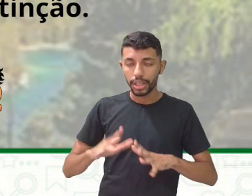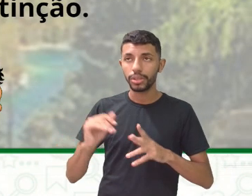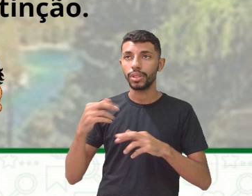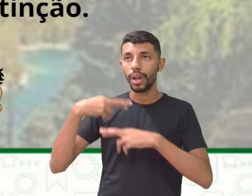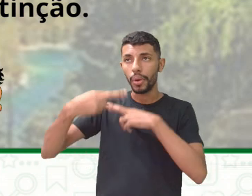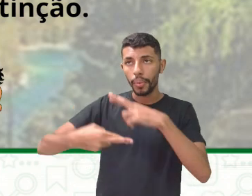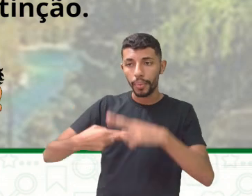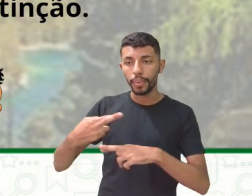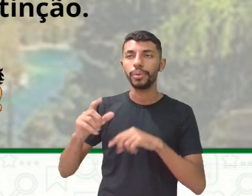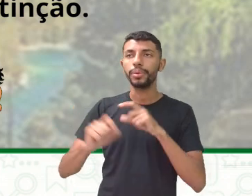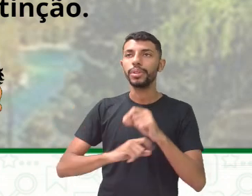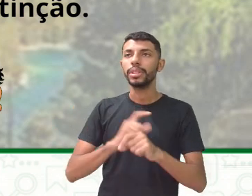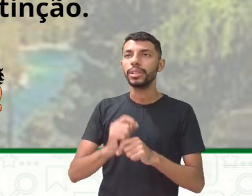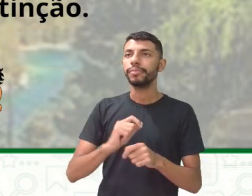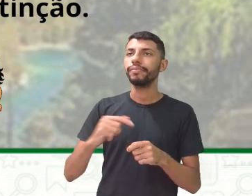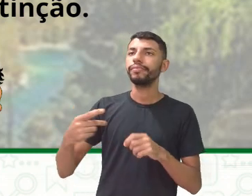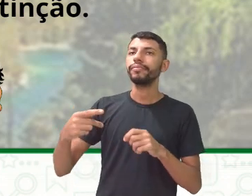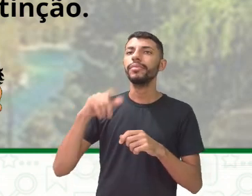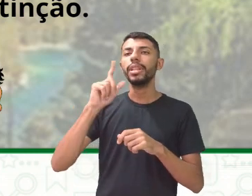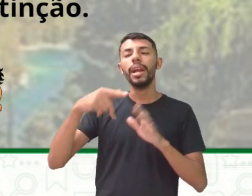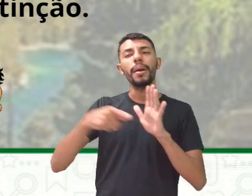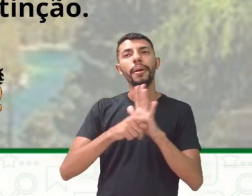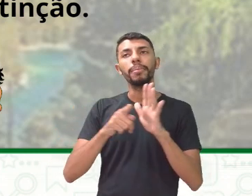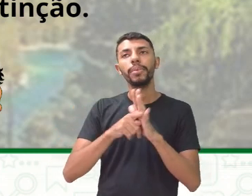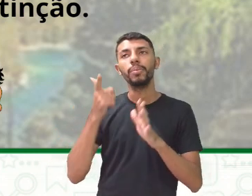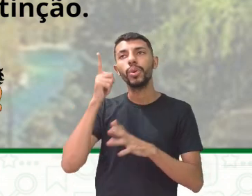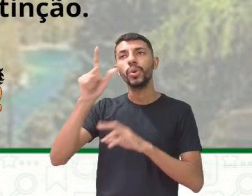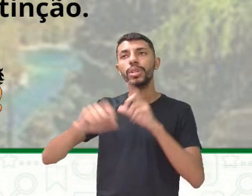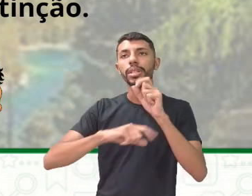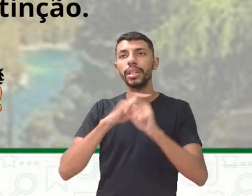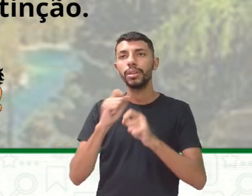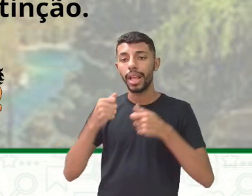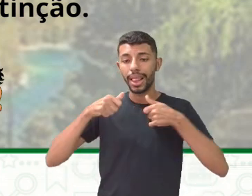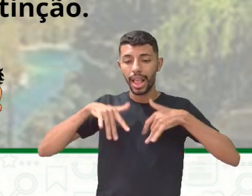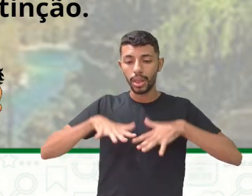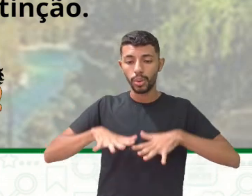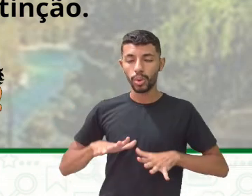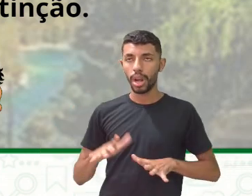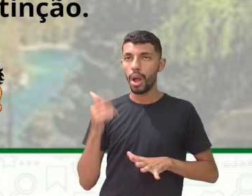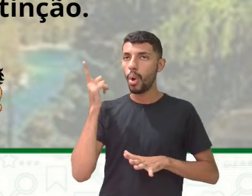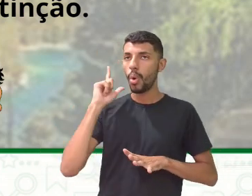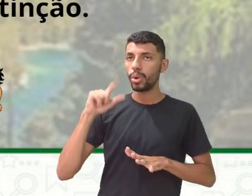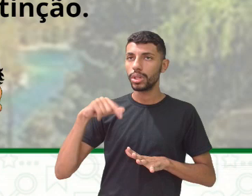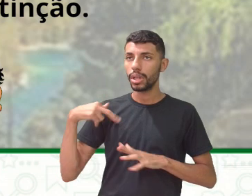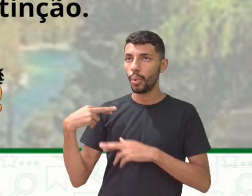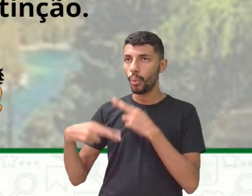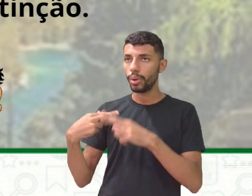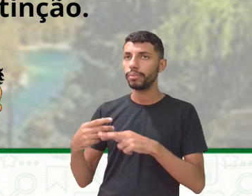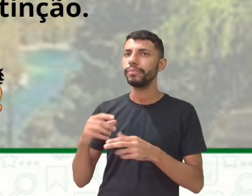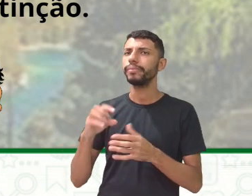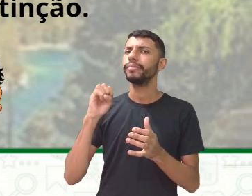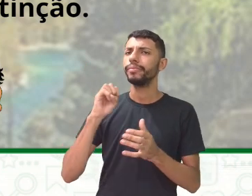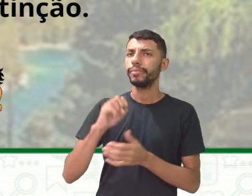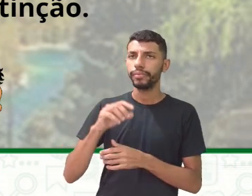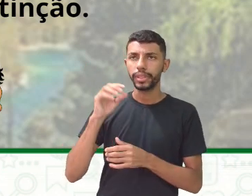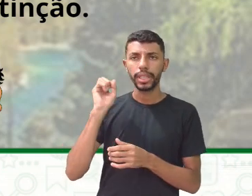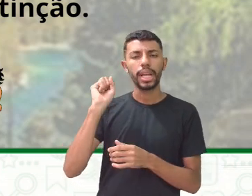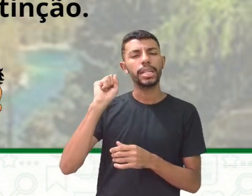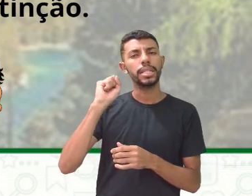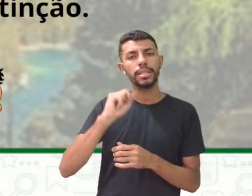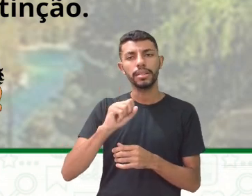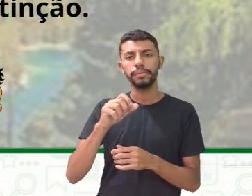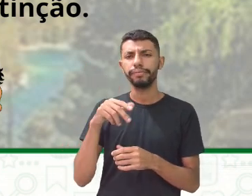próprio nome indica, são aqueles que podem renovar-se naturalmente, mesmo após terem sido utilizados